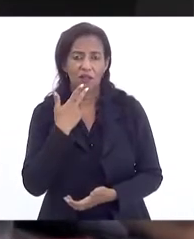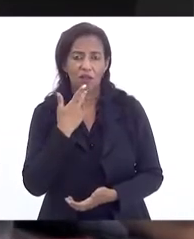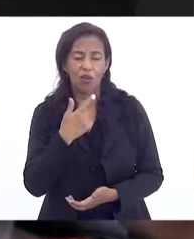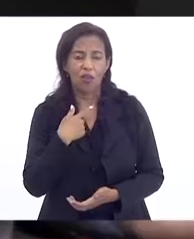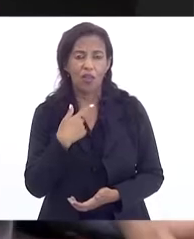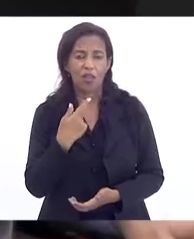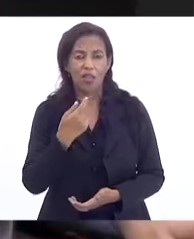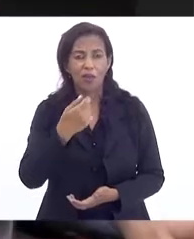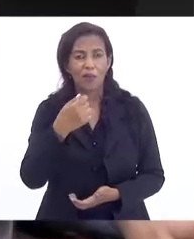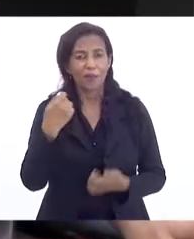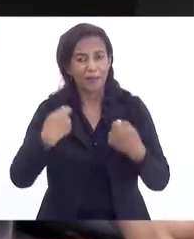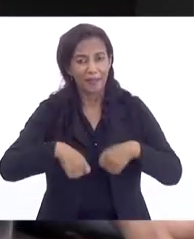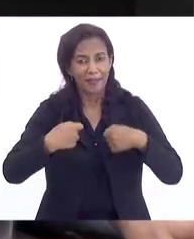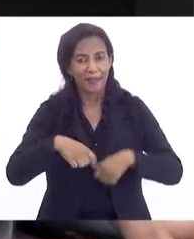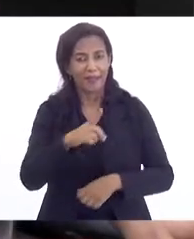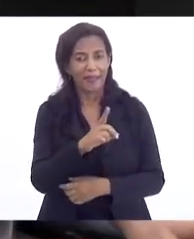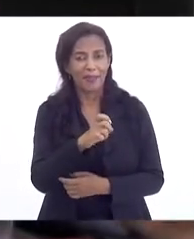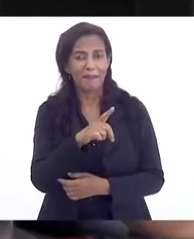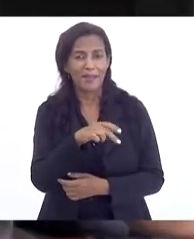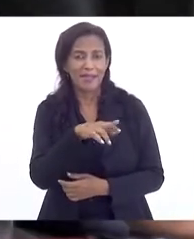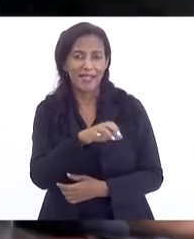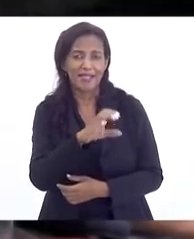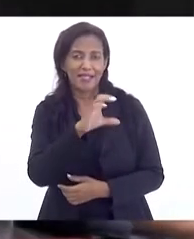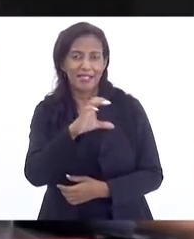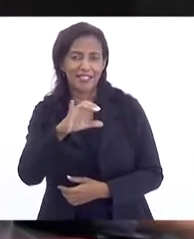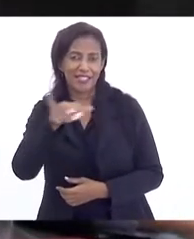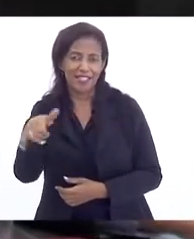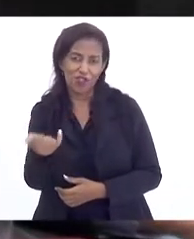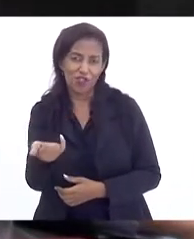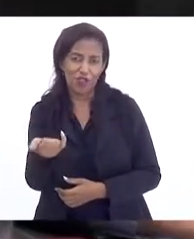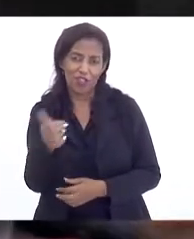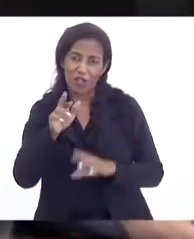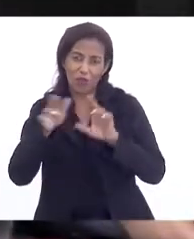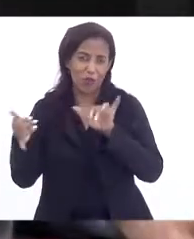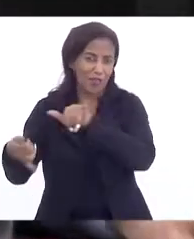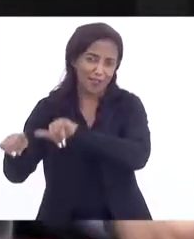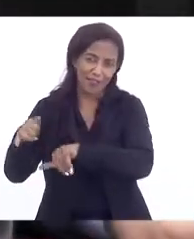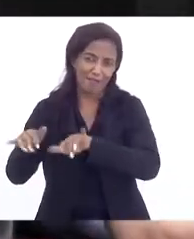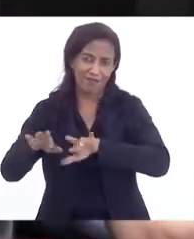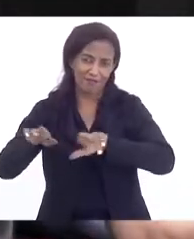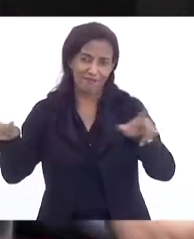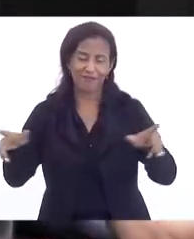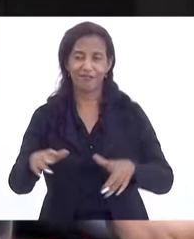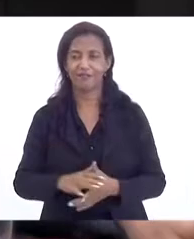CCJ e não é uma dependência química. Não é química.